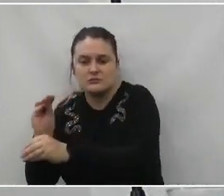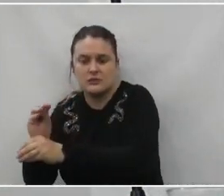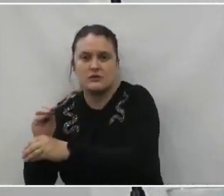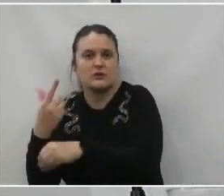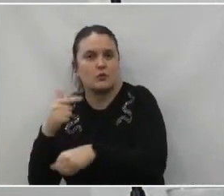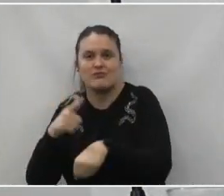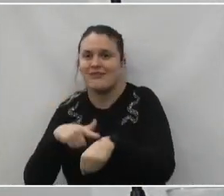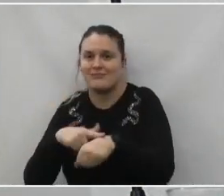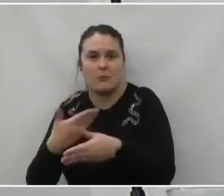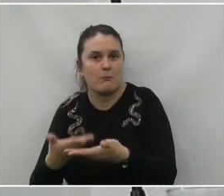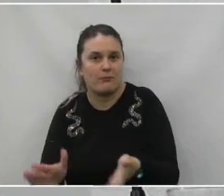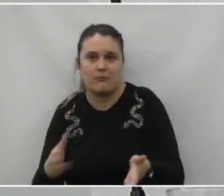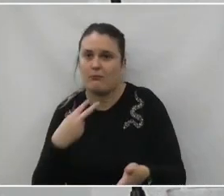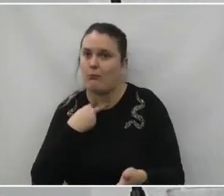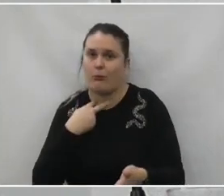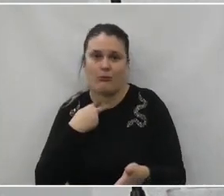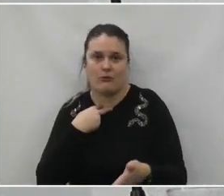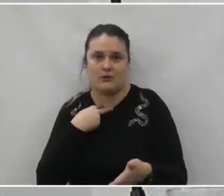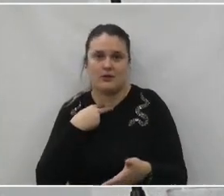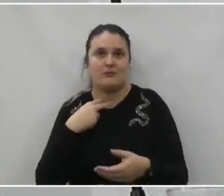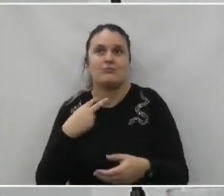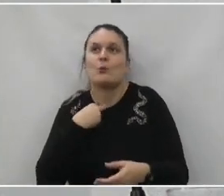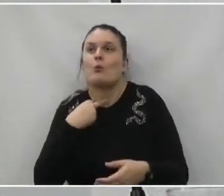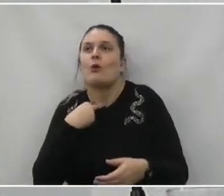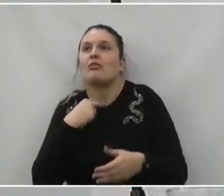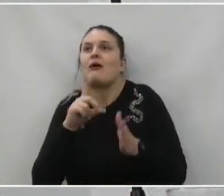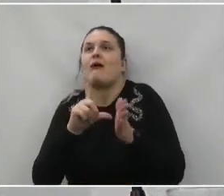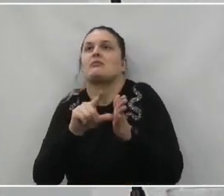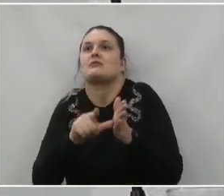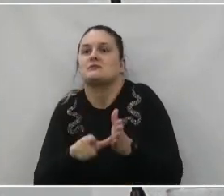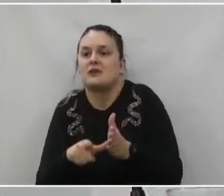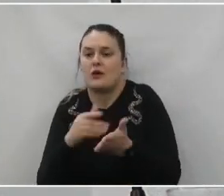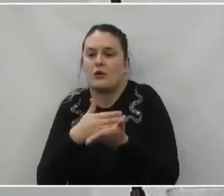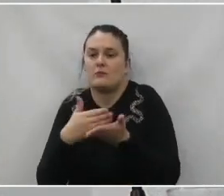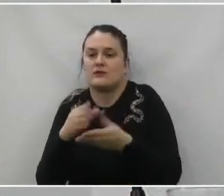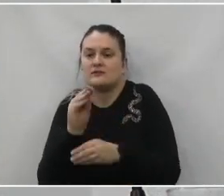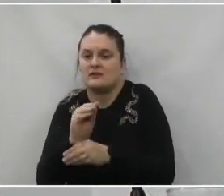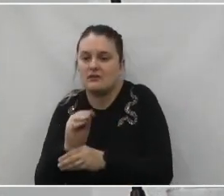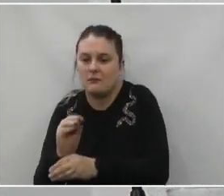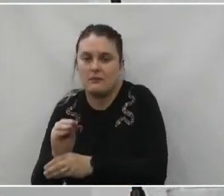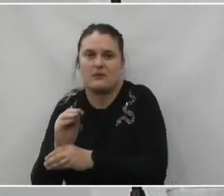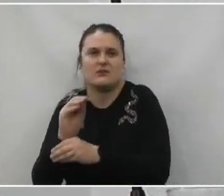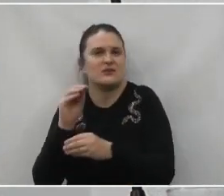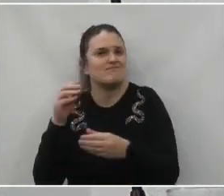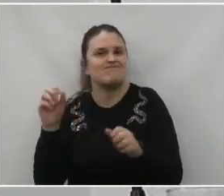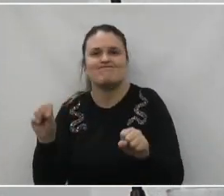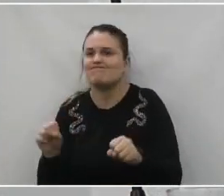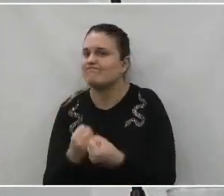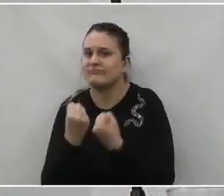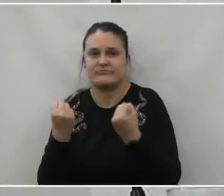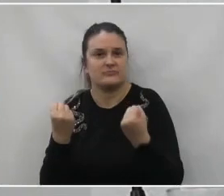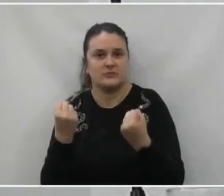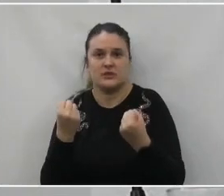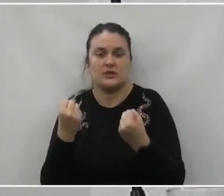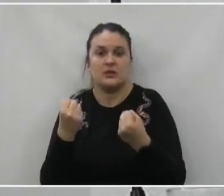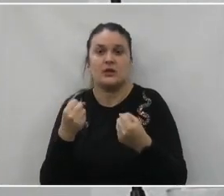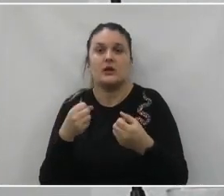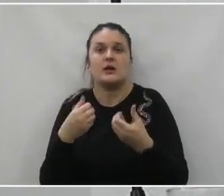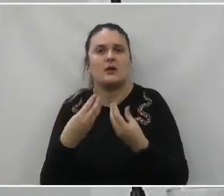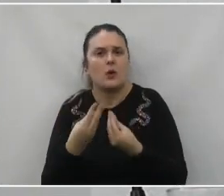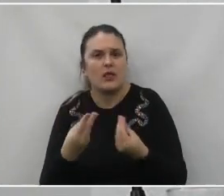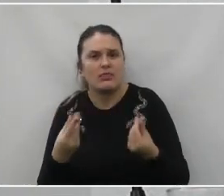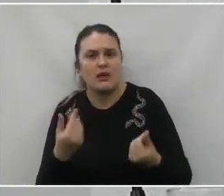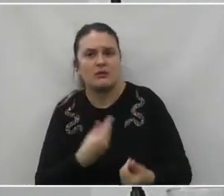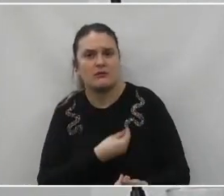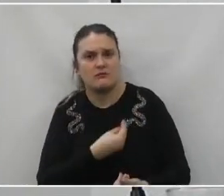há tempo a perder. Adiar o início do tratamento é um verdadeiro desastre no prognóstico e qualidade de